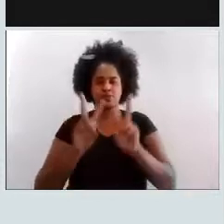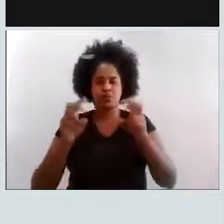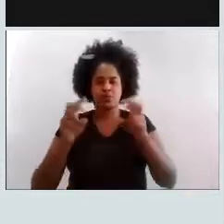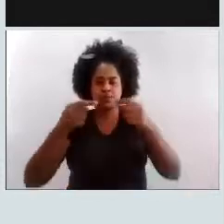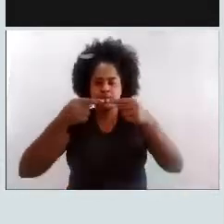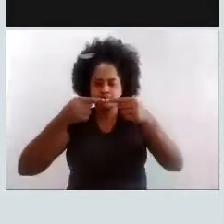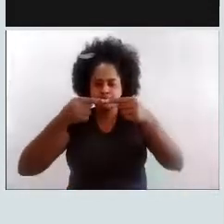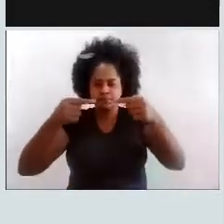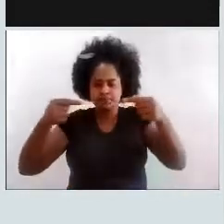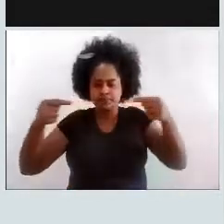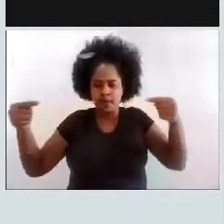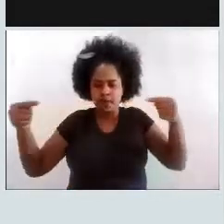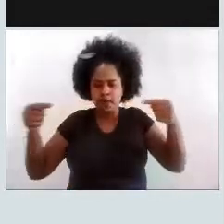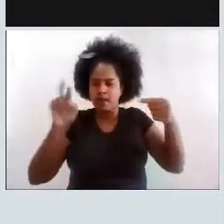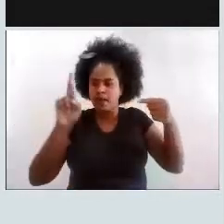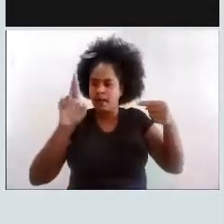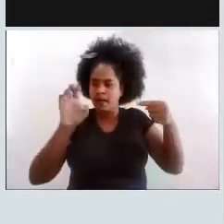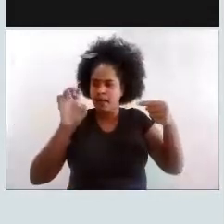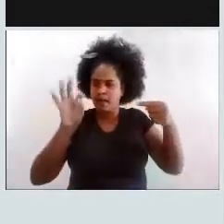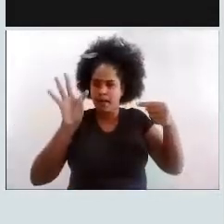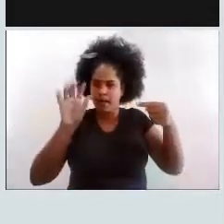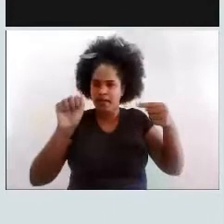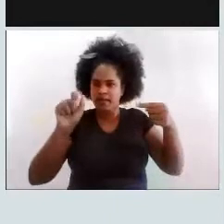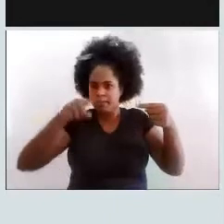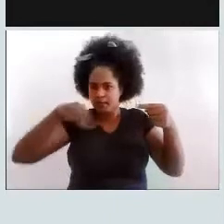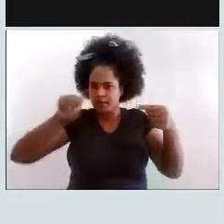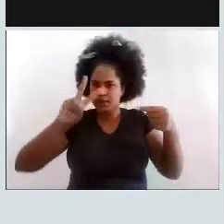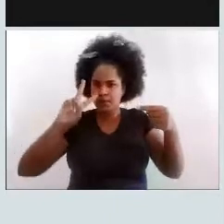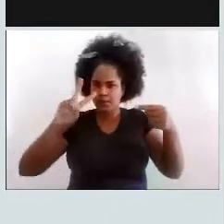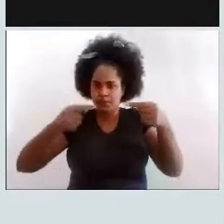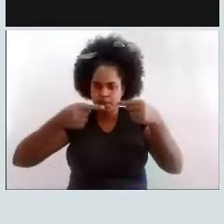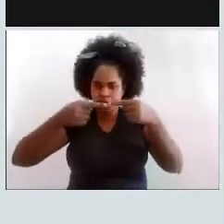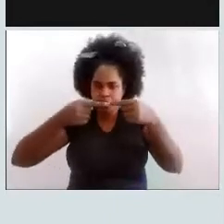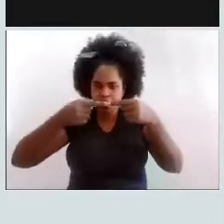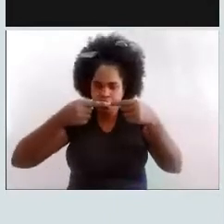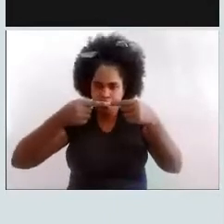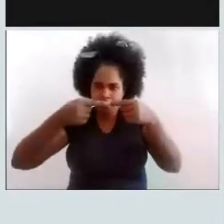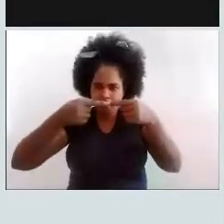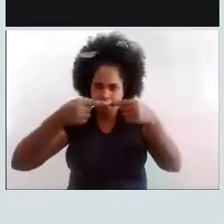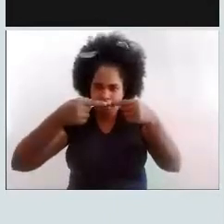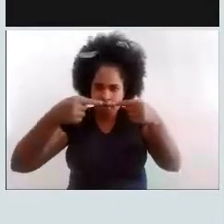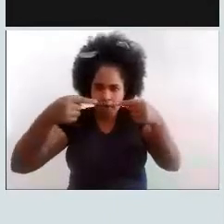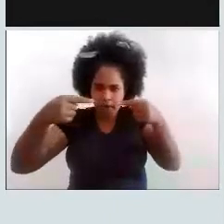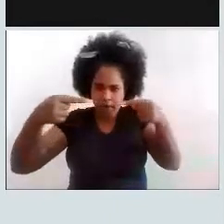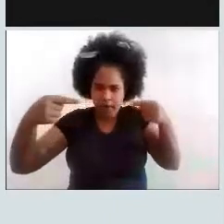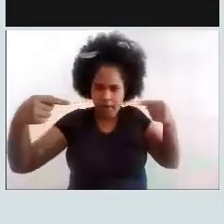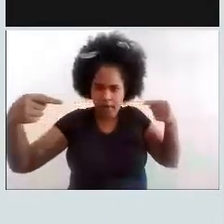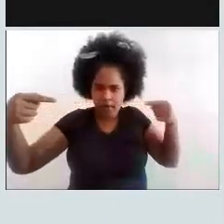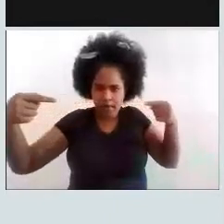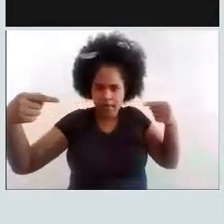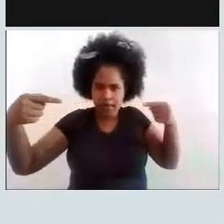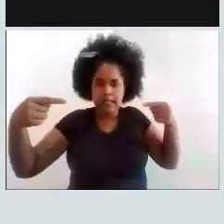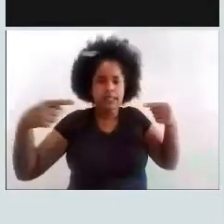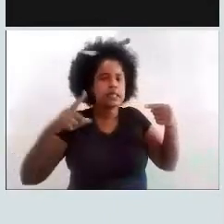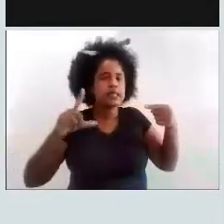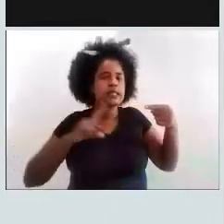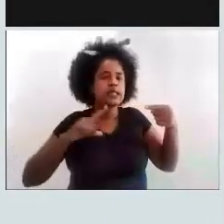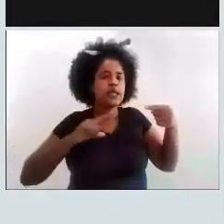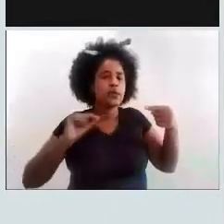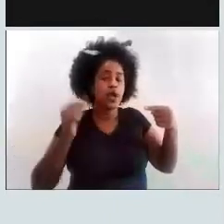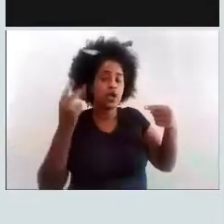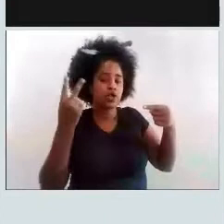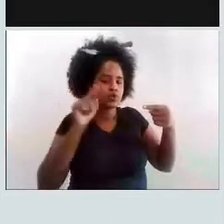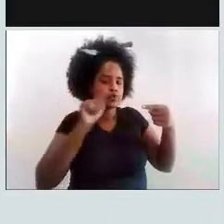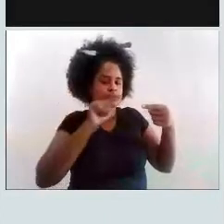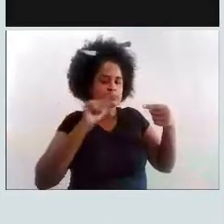vocês estão vendo aí uma reta R e dois pontos nessa reta,